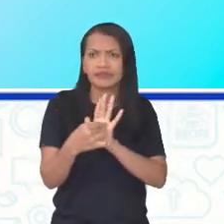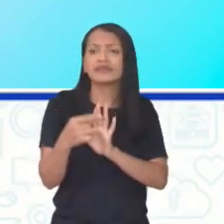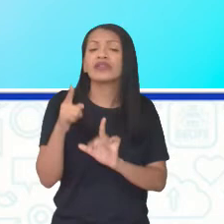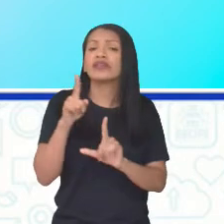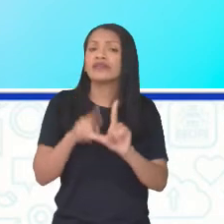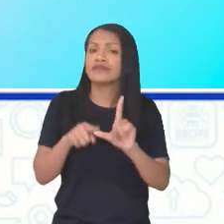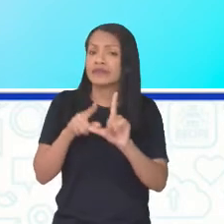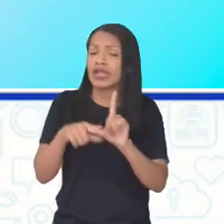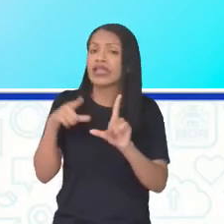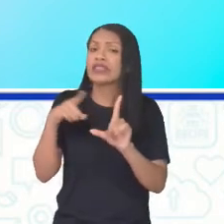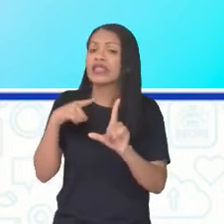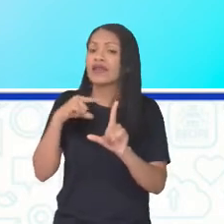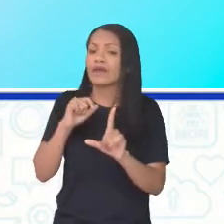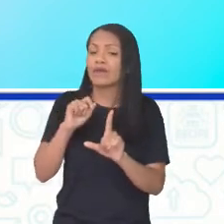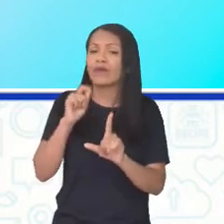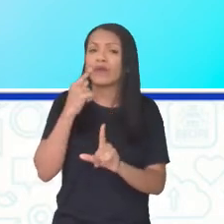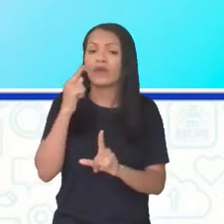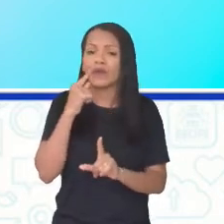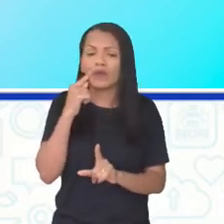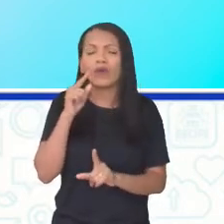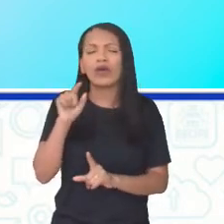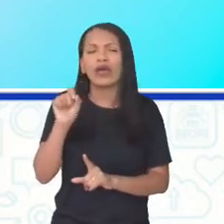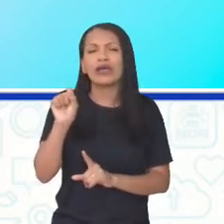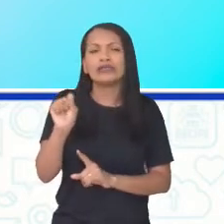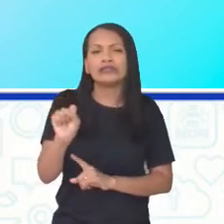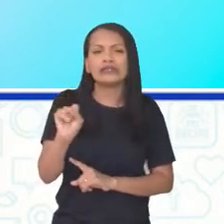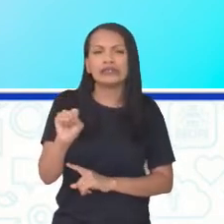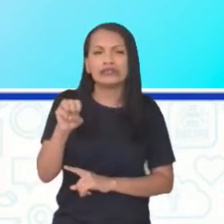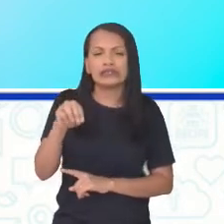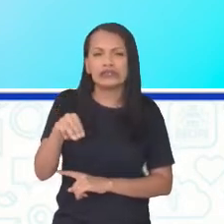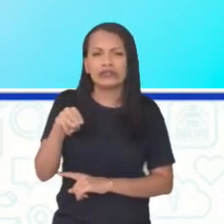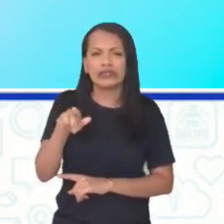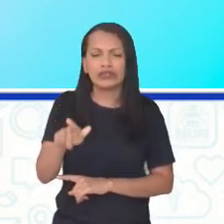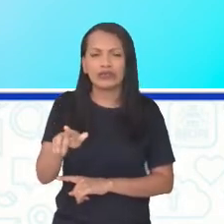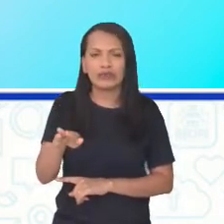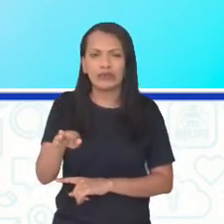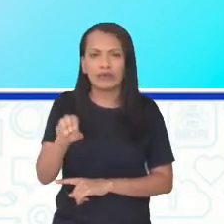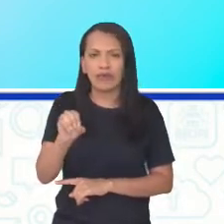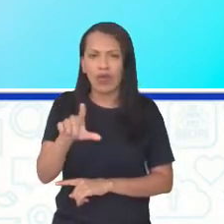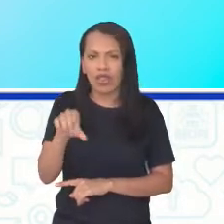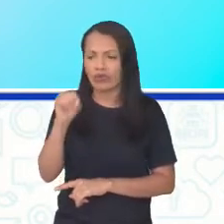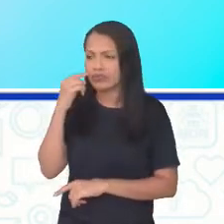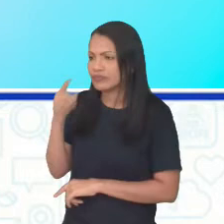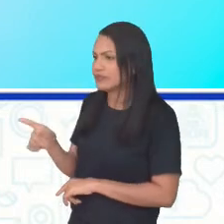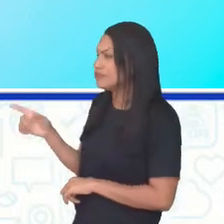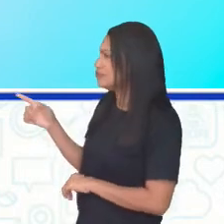letra tem a sua escrita, a sua representação na cela, que a gente chama esse